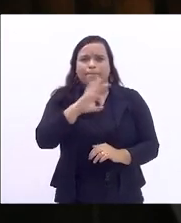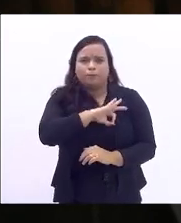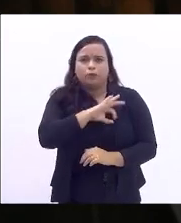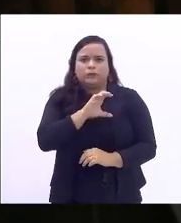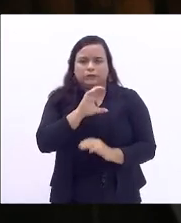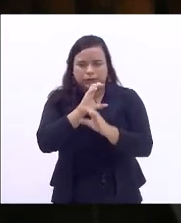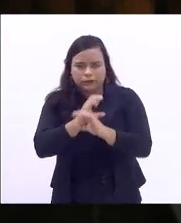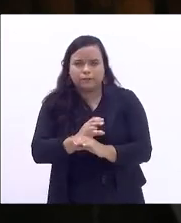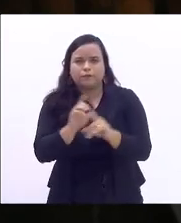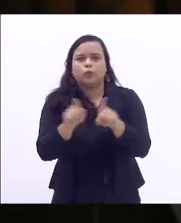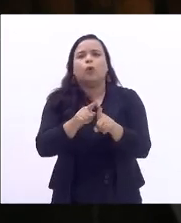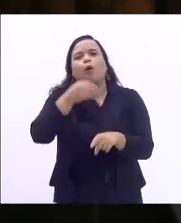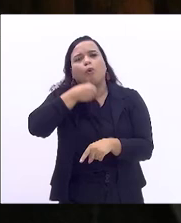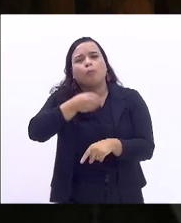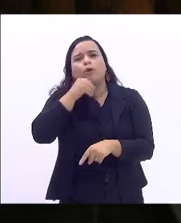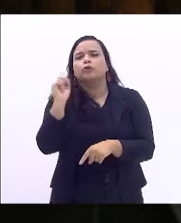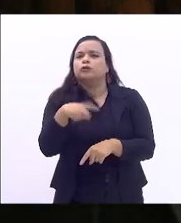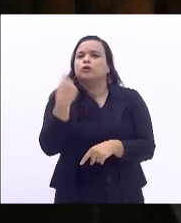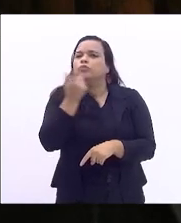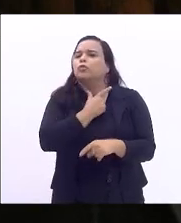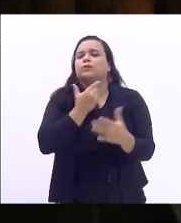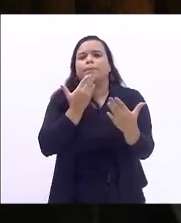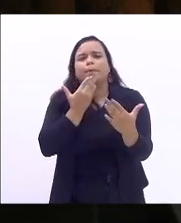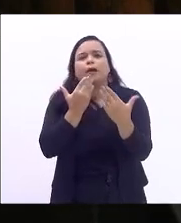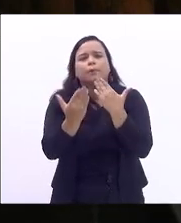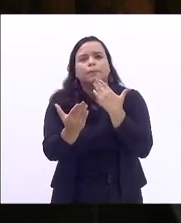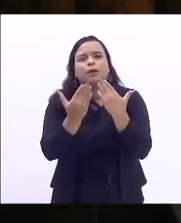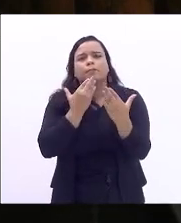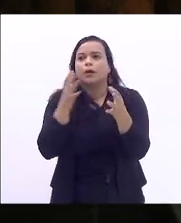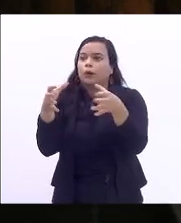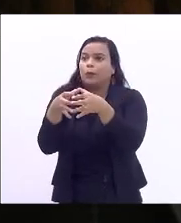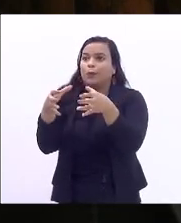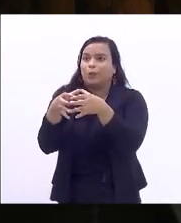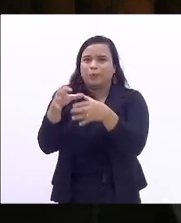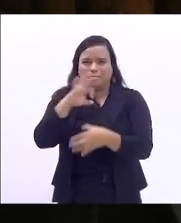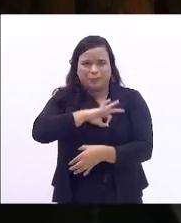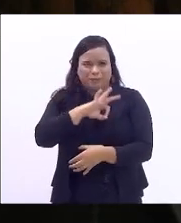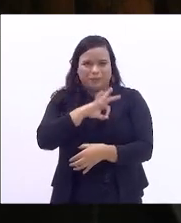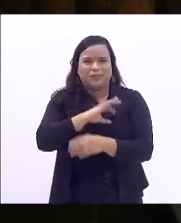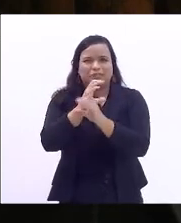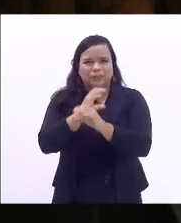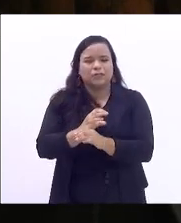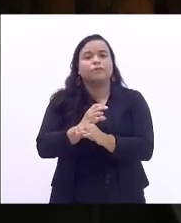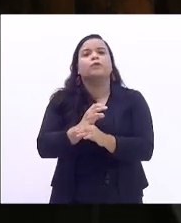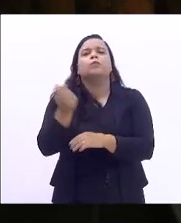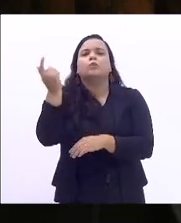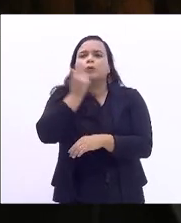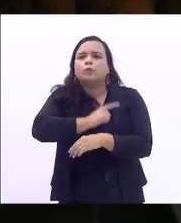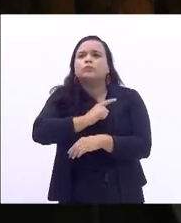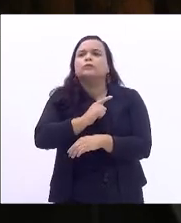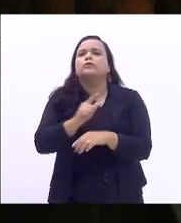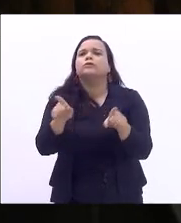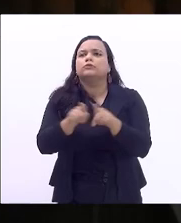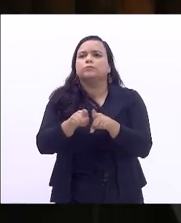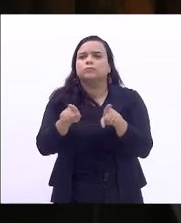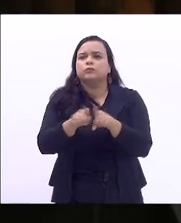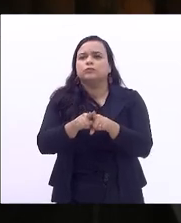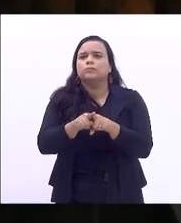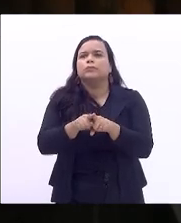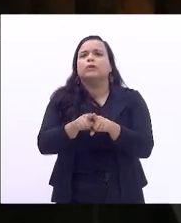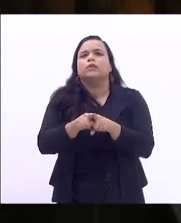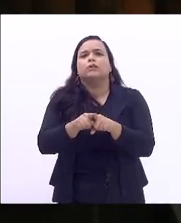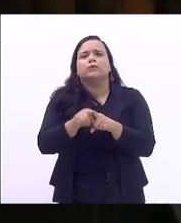oportunidade que tivemos de dialogar com a Cúpula da Polícia Civil foi inclusive deixando qualquer